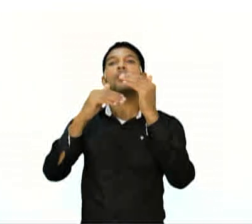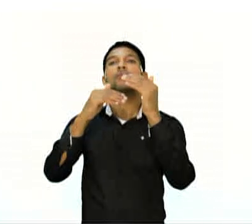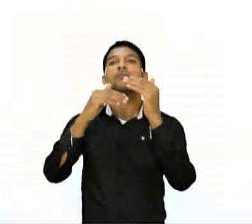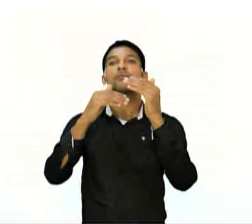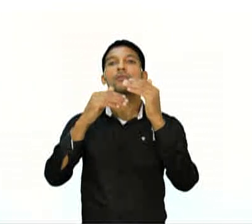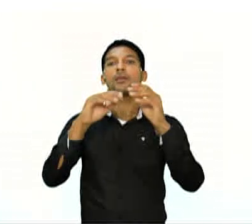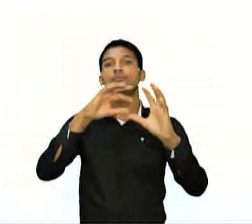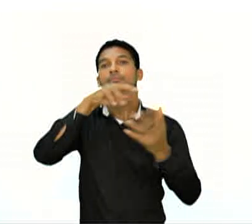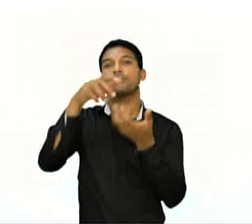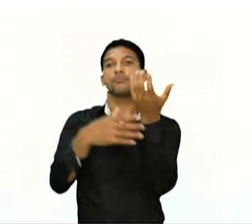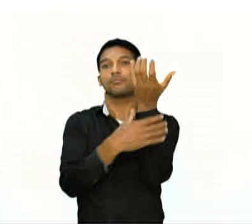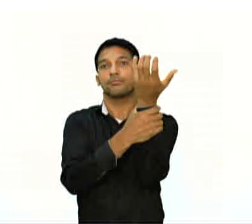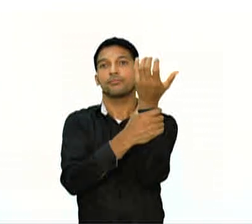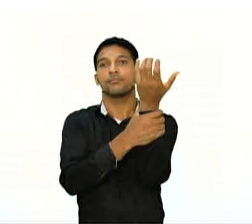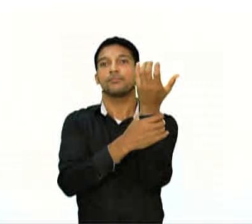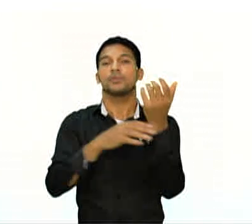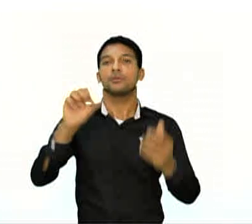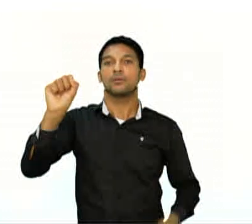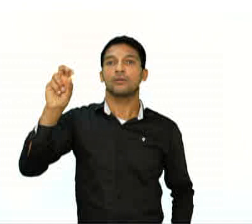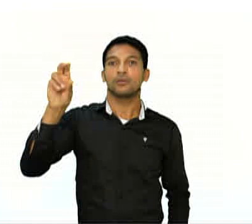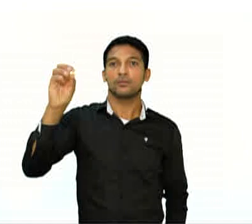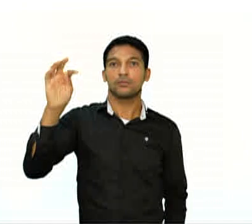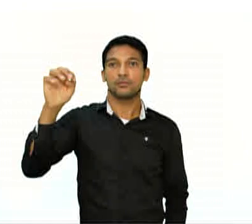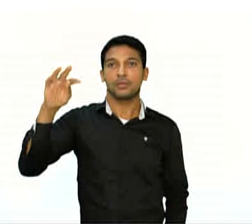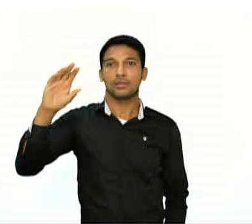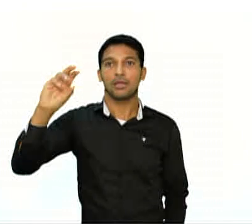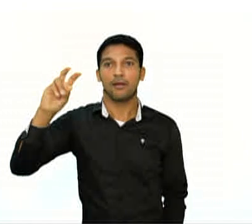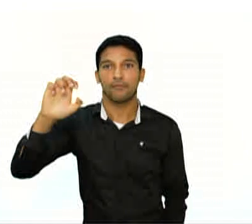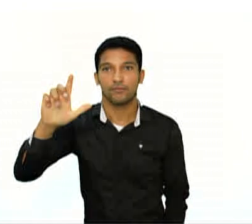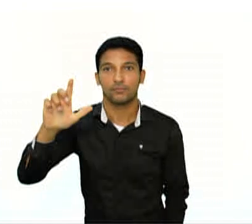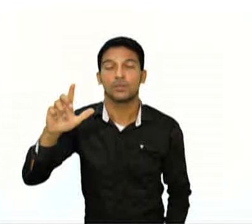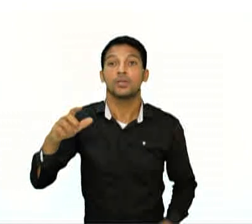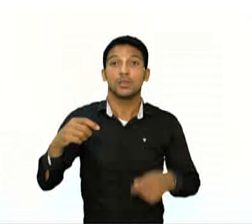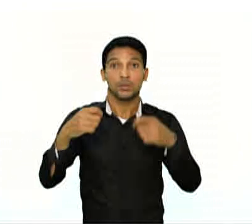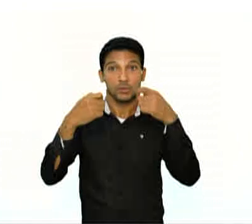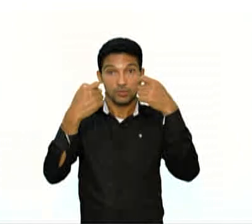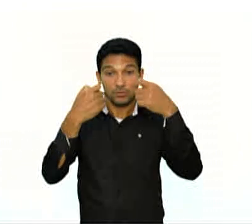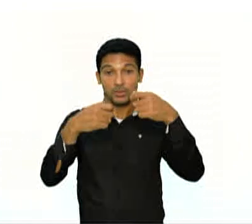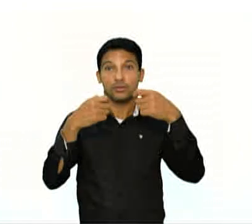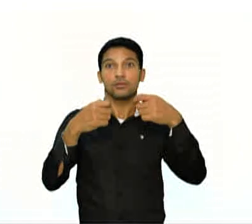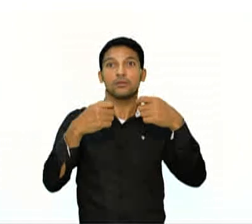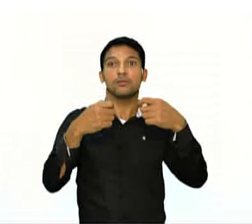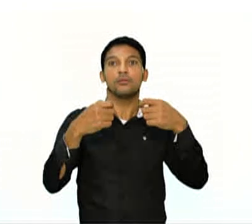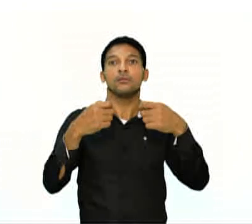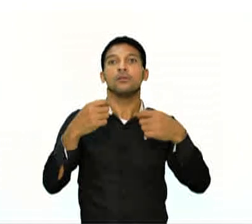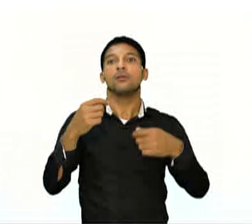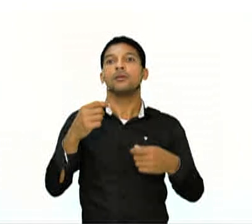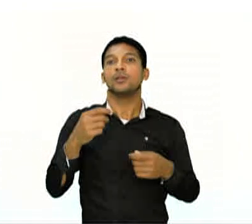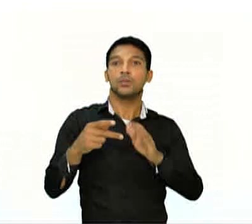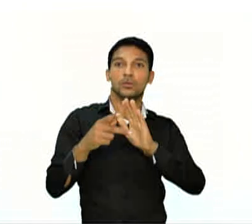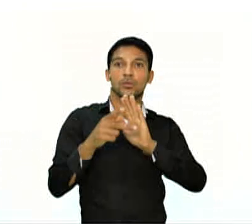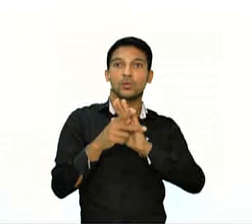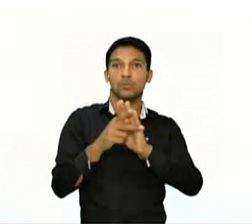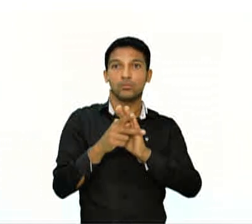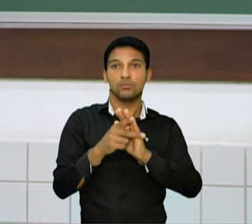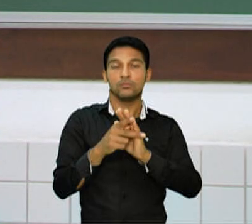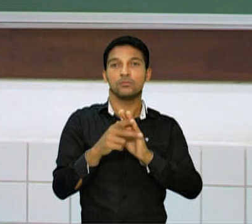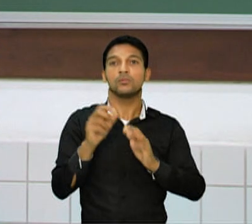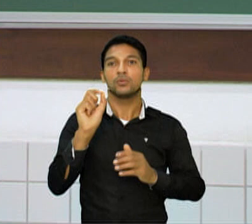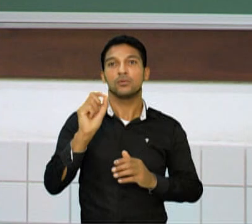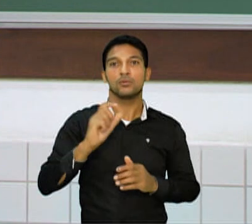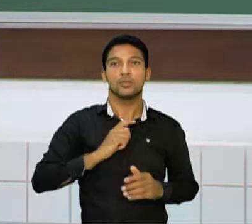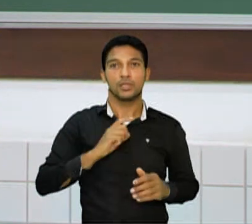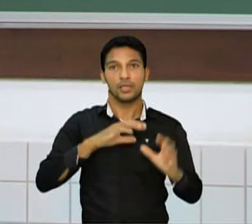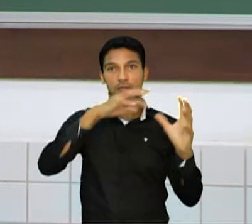verifica mais é a necessidade de adequar aquelas três situações faladas em outros encontros, em que eu